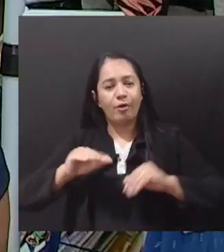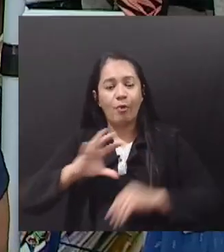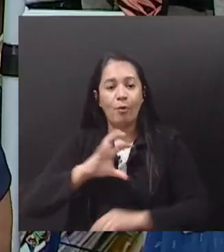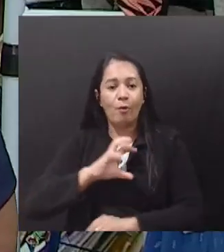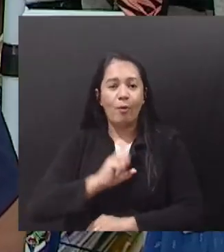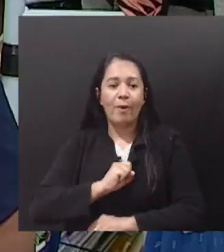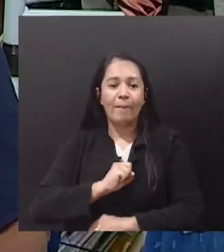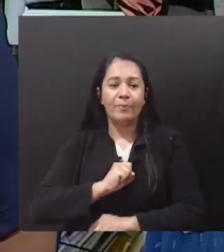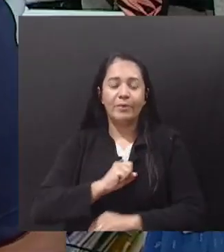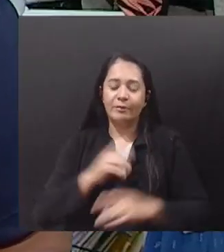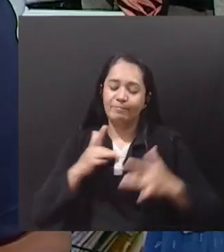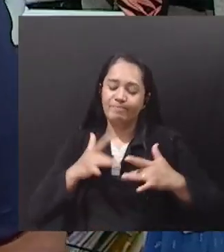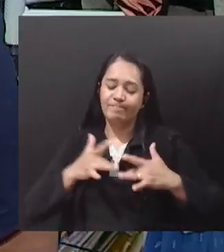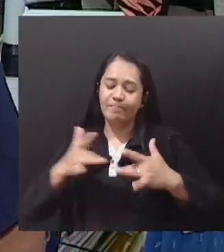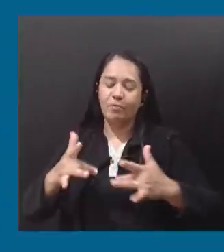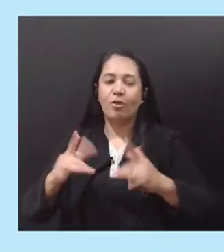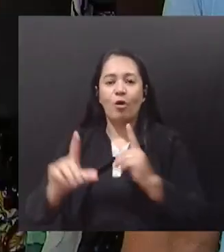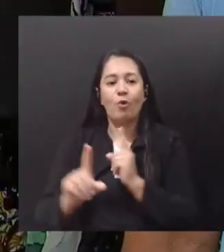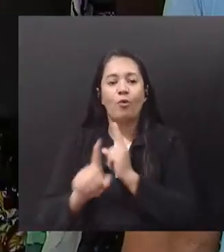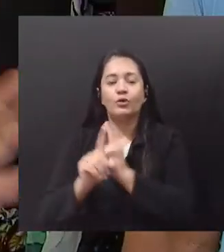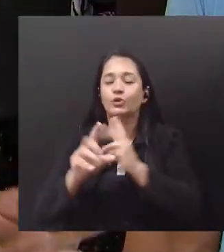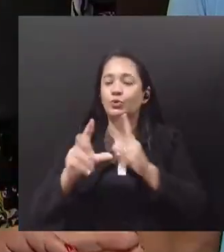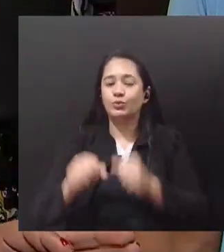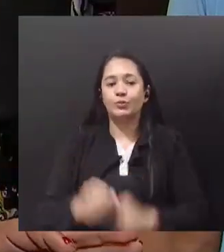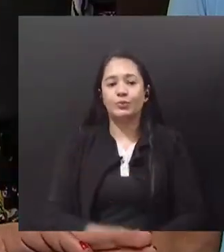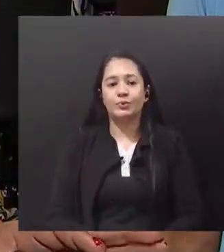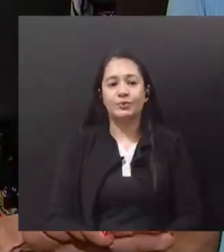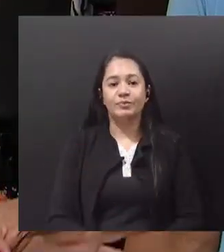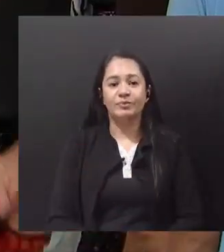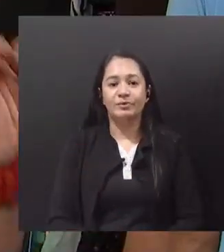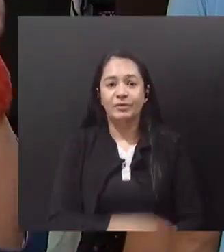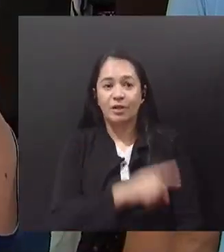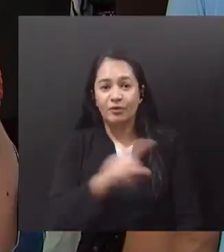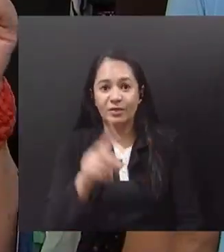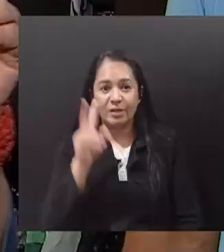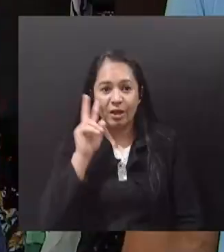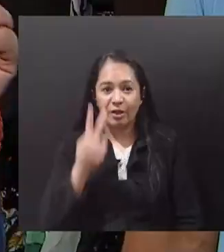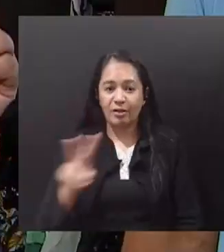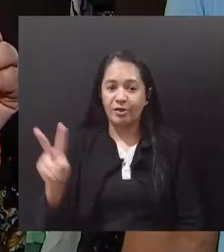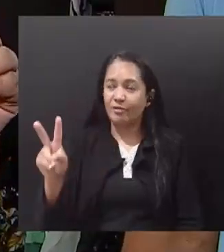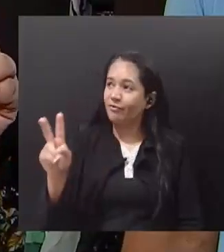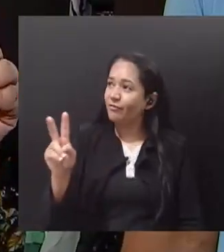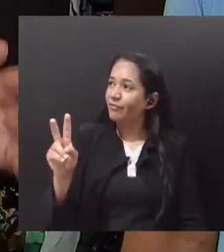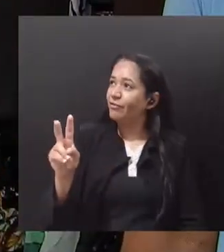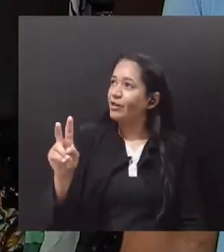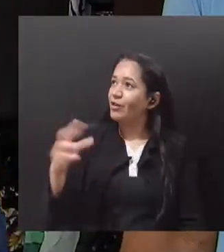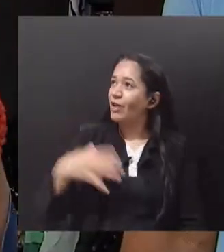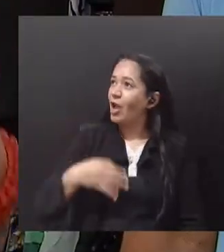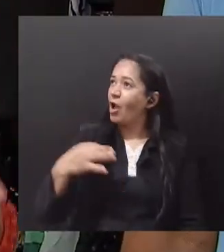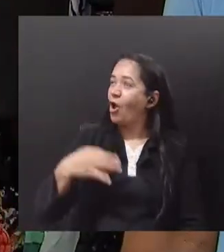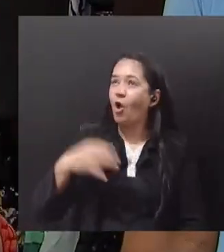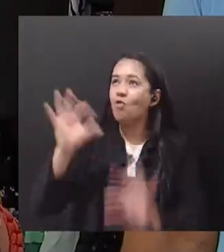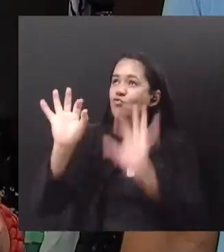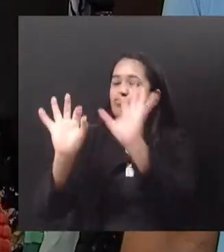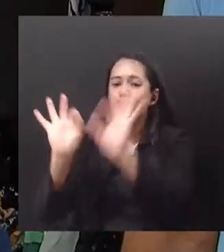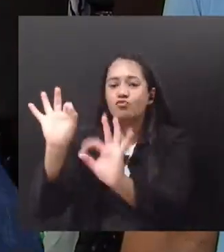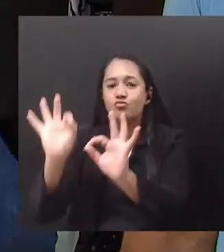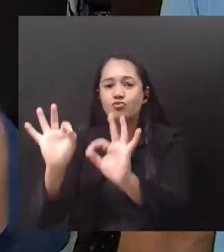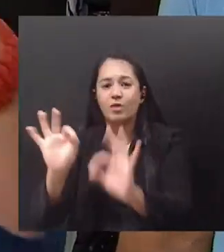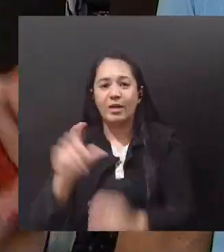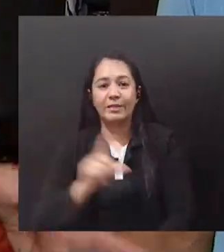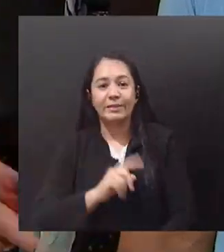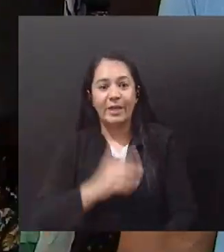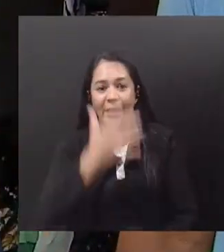a fraternidade, eu encontrei tudo aqui. E você que viu aí o bazar todo organizado, nós temos pessoas que